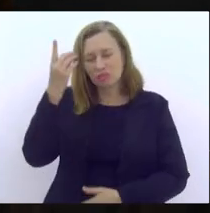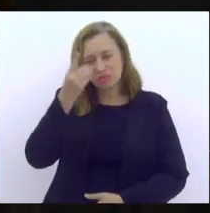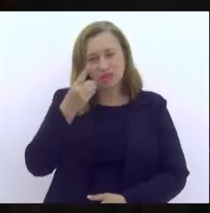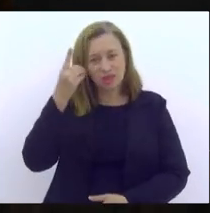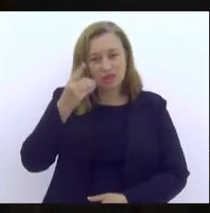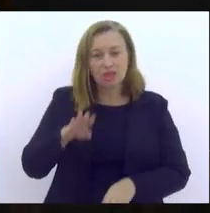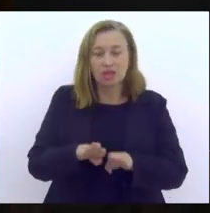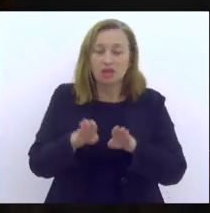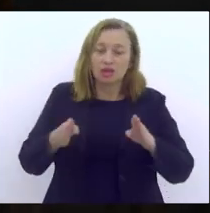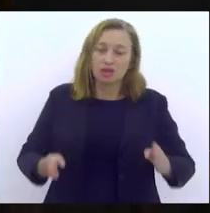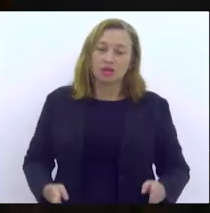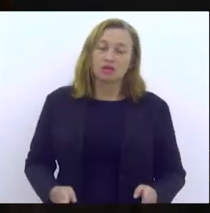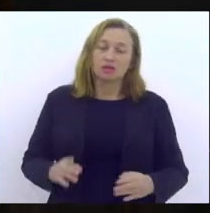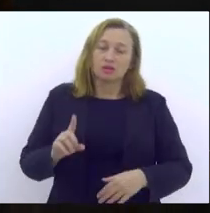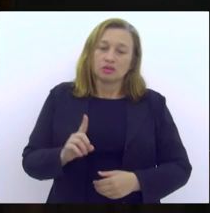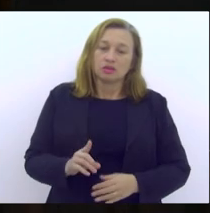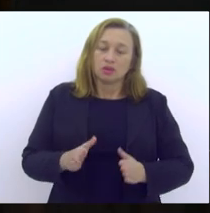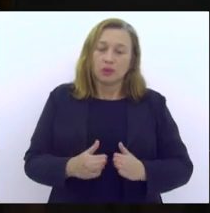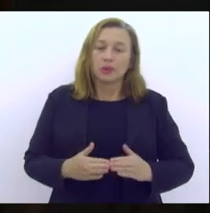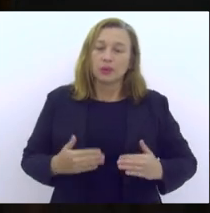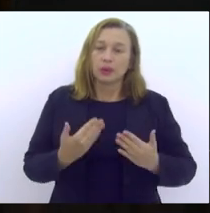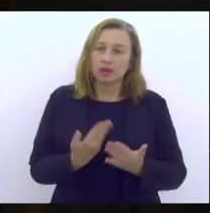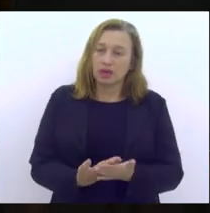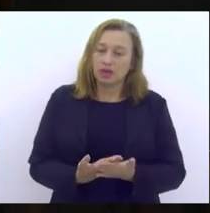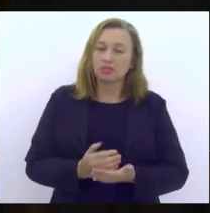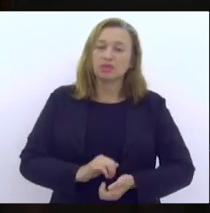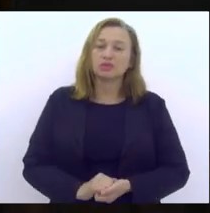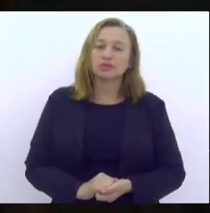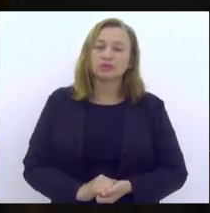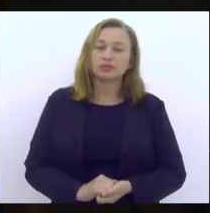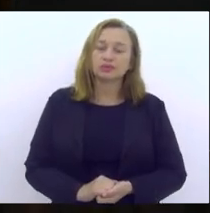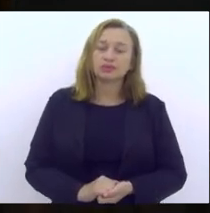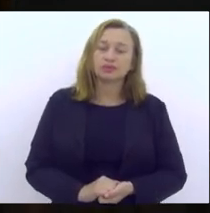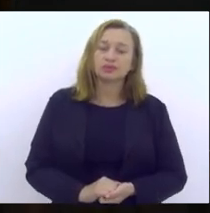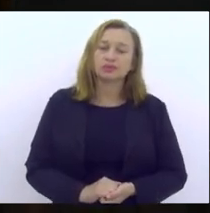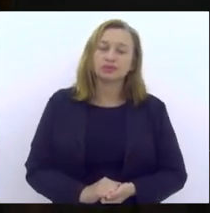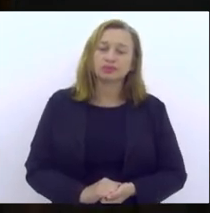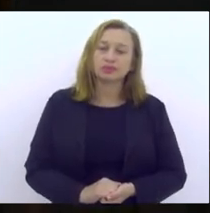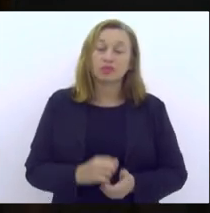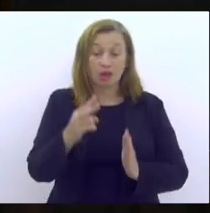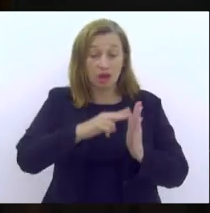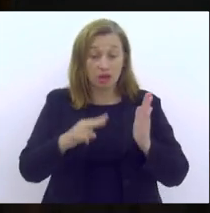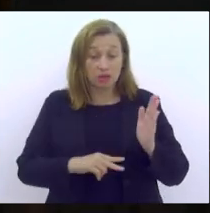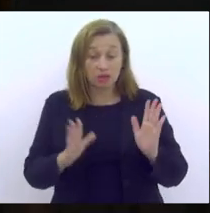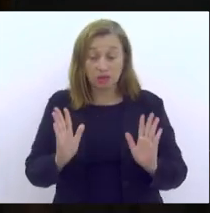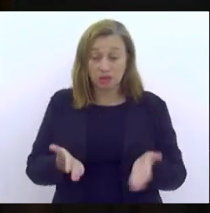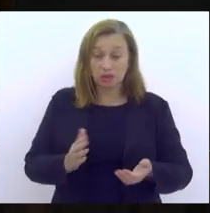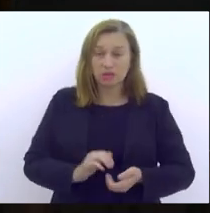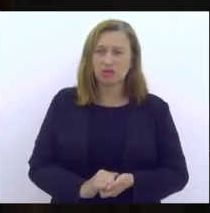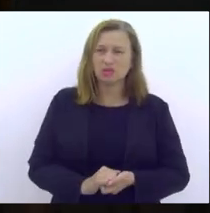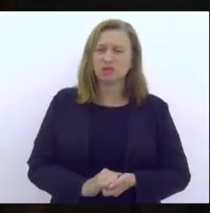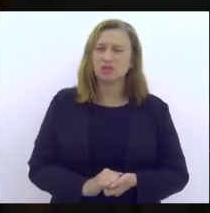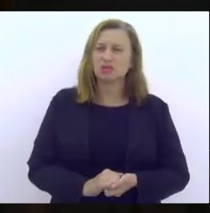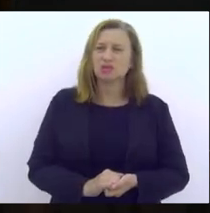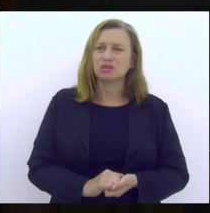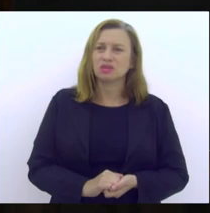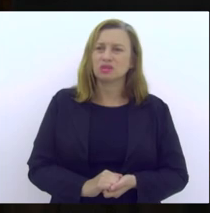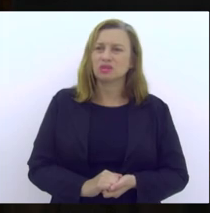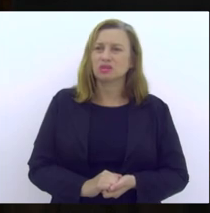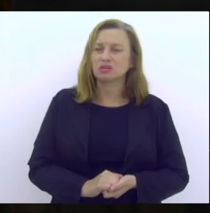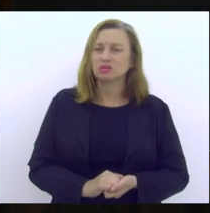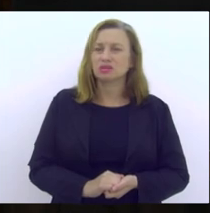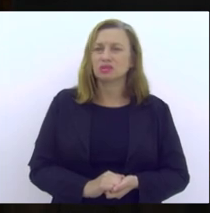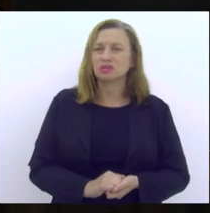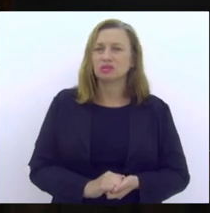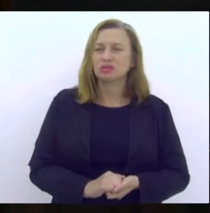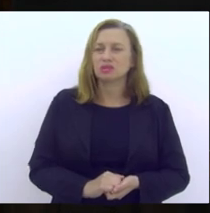deputados. Há sobre a mesa requerimento, que faço a leitura agora, requeiro de forma regimental a prorrogação da presente